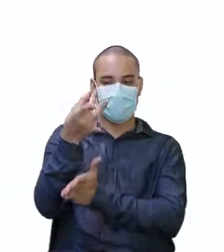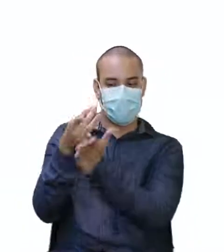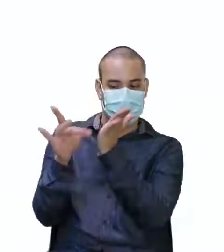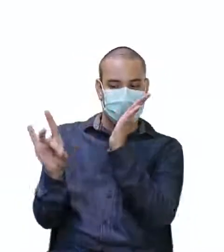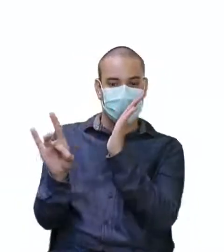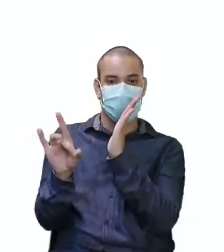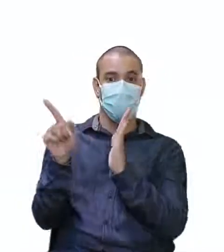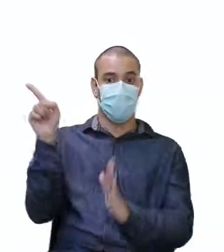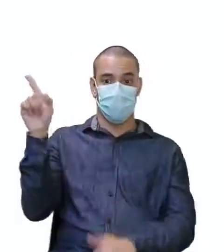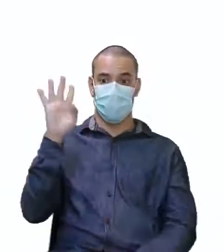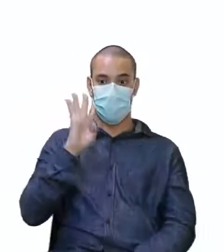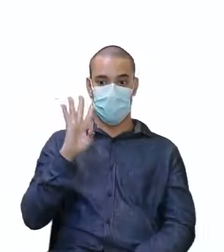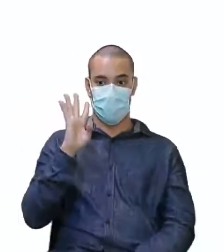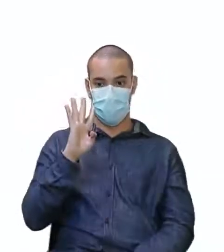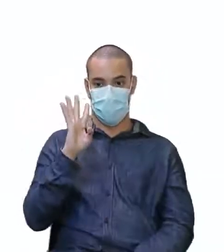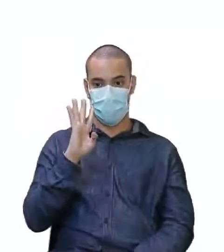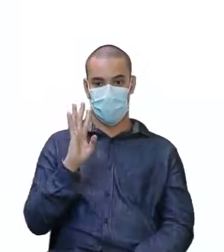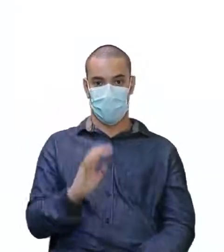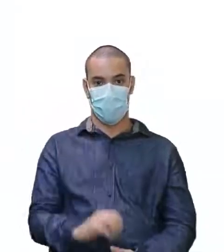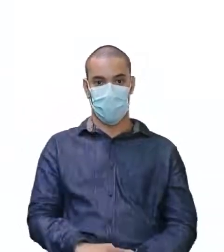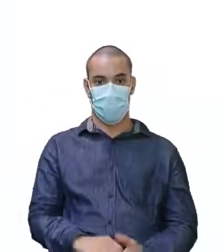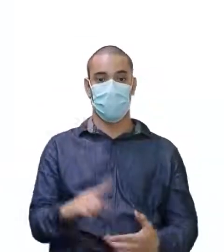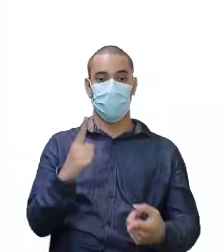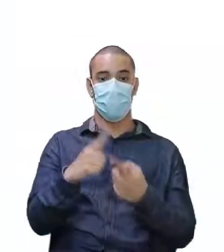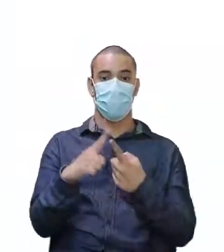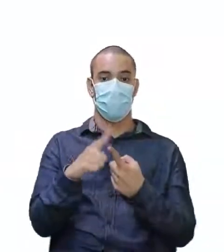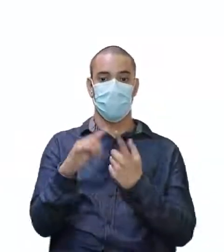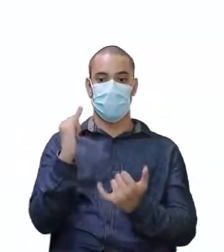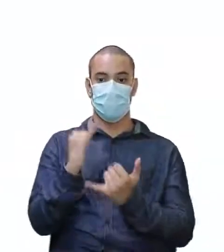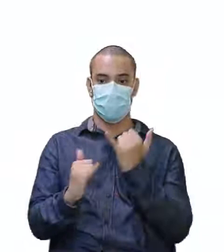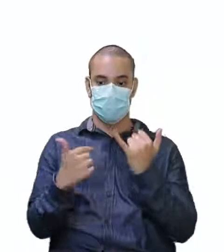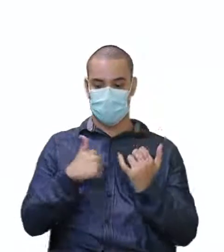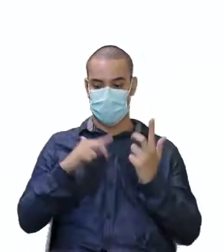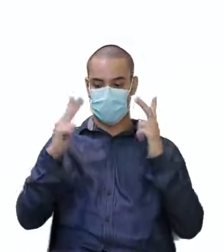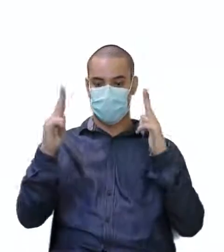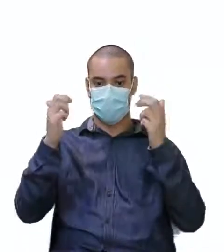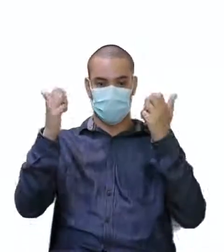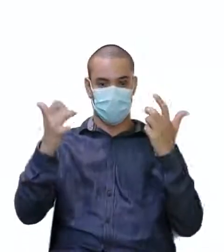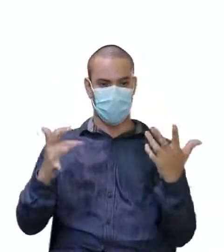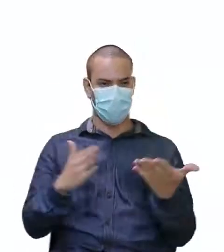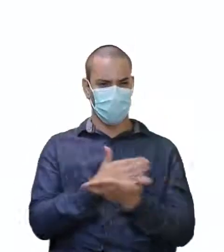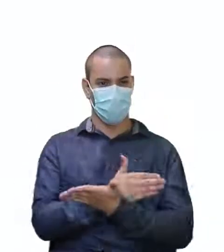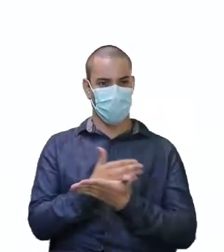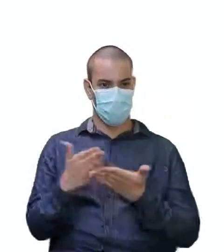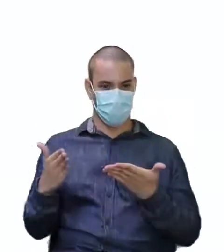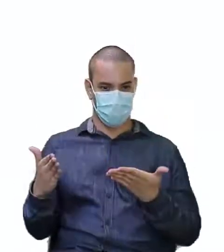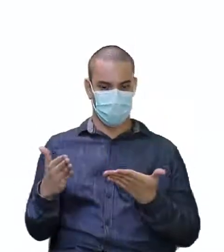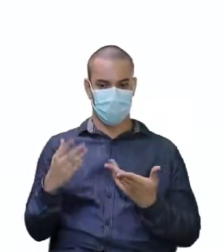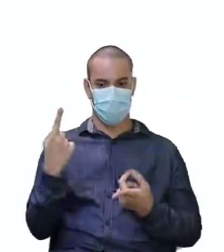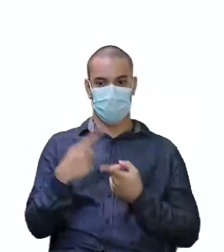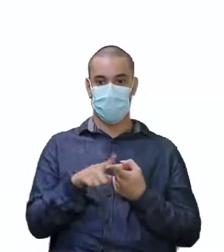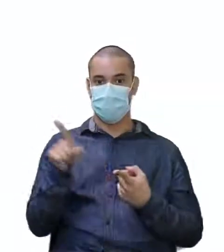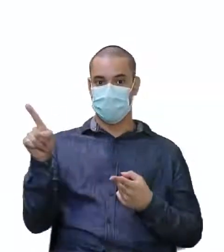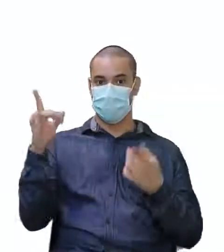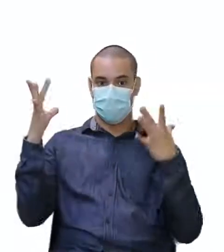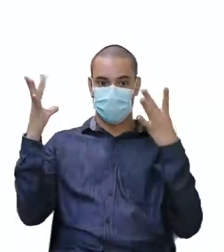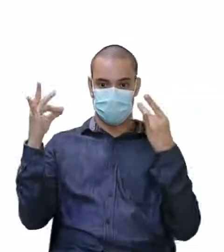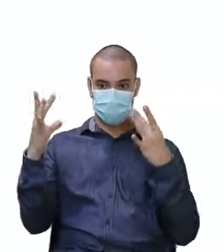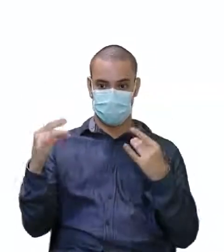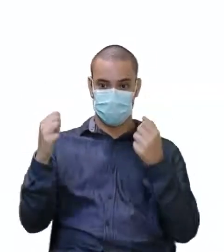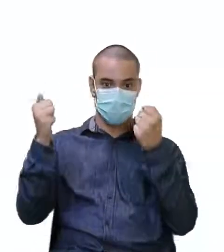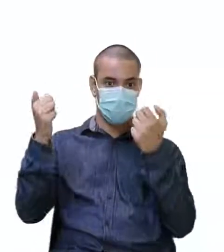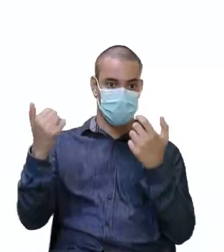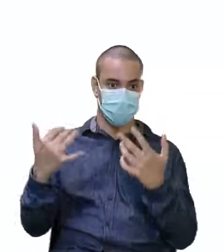muito bacana. É bem parecido com o que eu falei lá no início. Isso é a definição de um nicho.